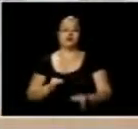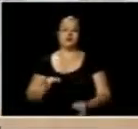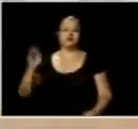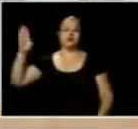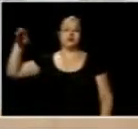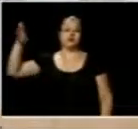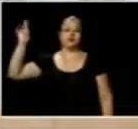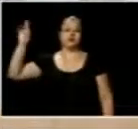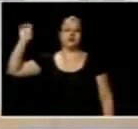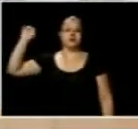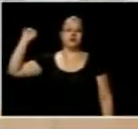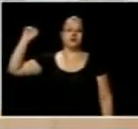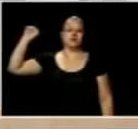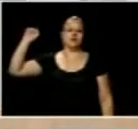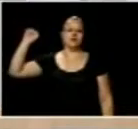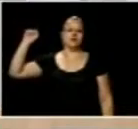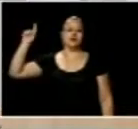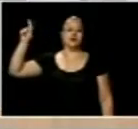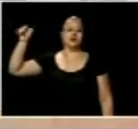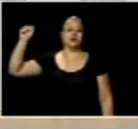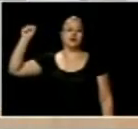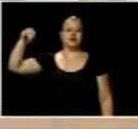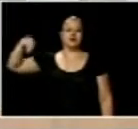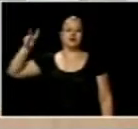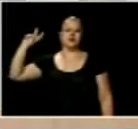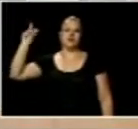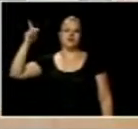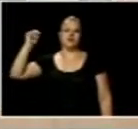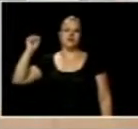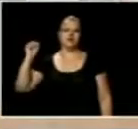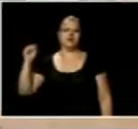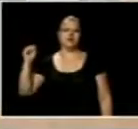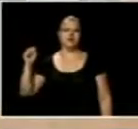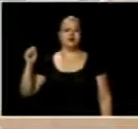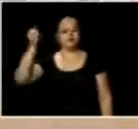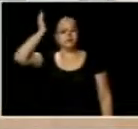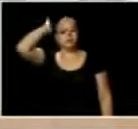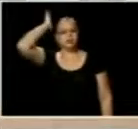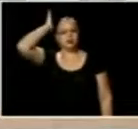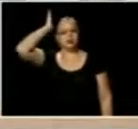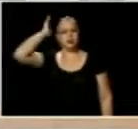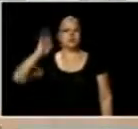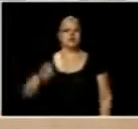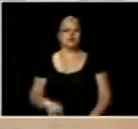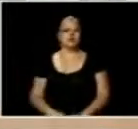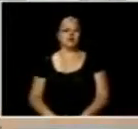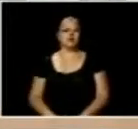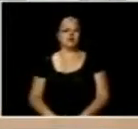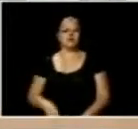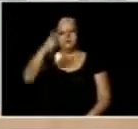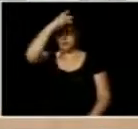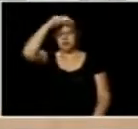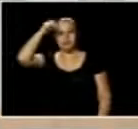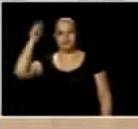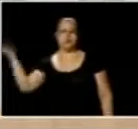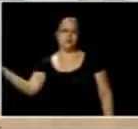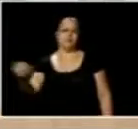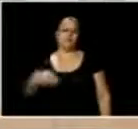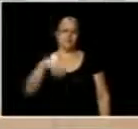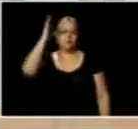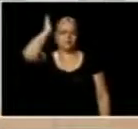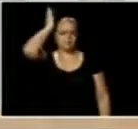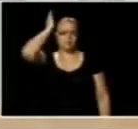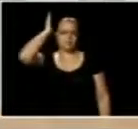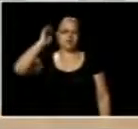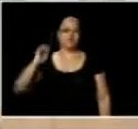essencial, as características. Por quê? Pessoas que vêm para a nossa cidade, usam aqui, né, os